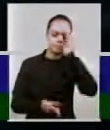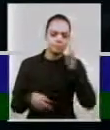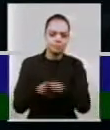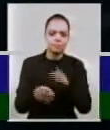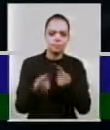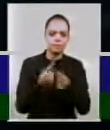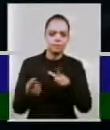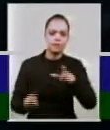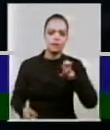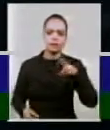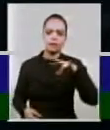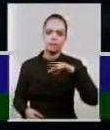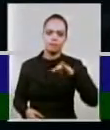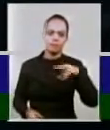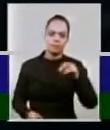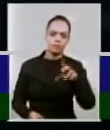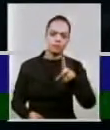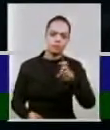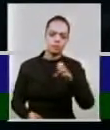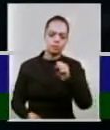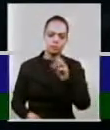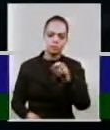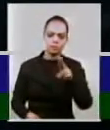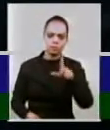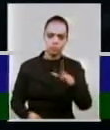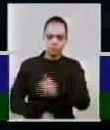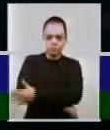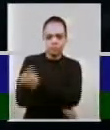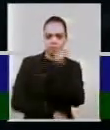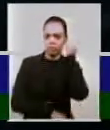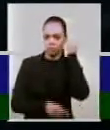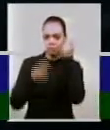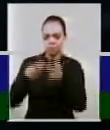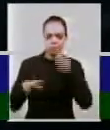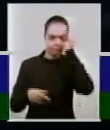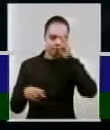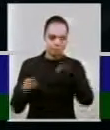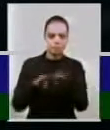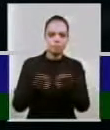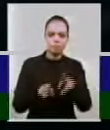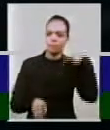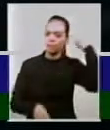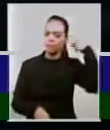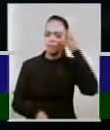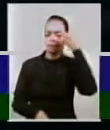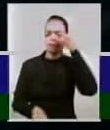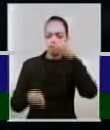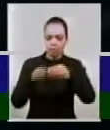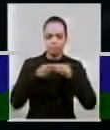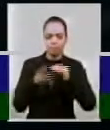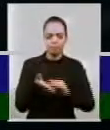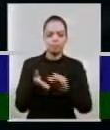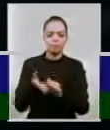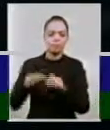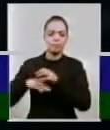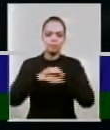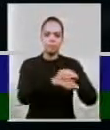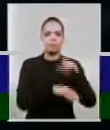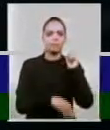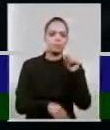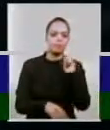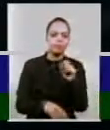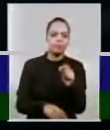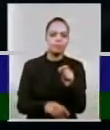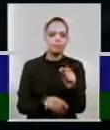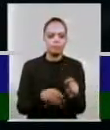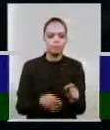Avenida Levino de Souza, esquina com a Rua São Paulo, bairro Brasil. Também o vereador Celso Santos solicita à Secretaria Municipal de Trânsito e Transportes